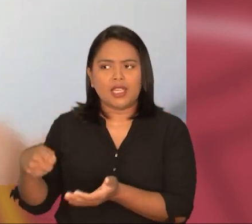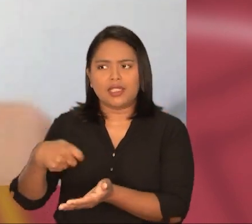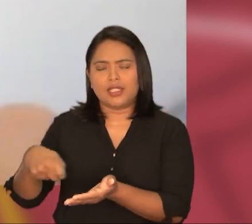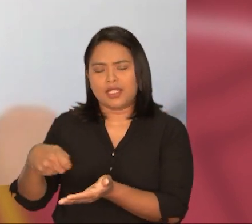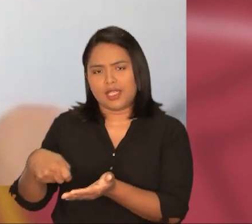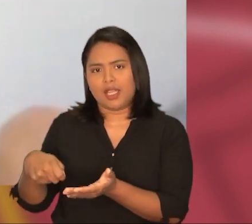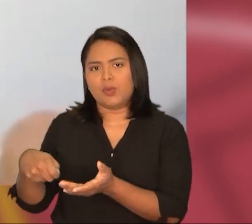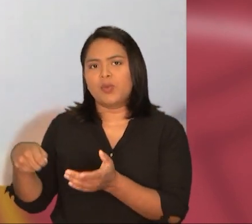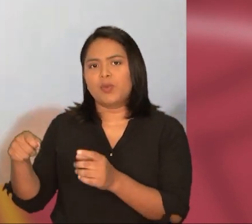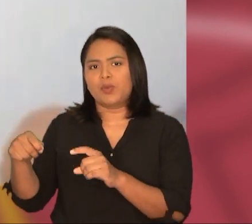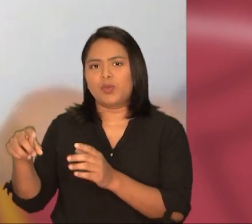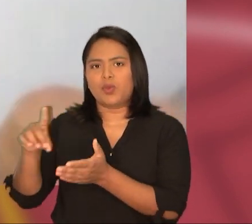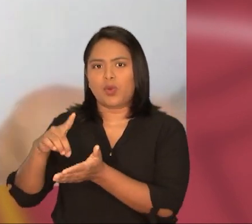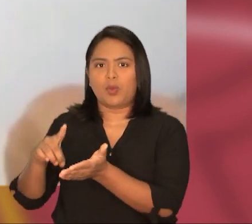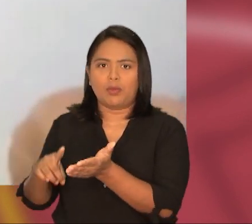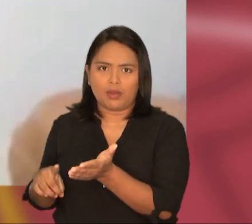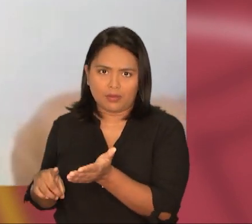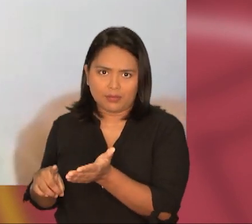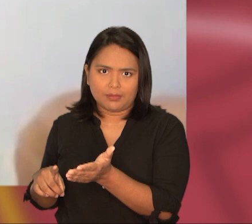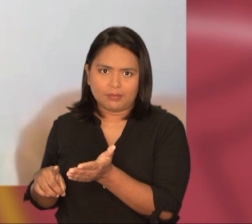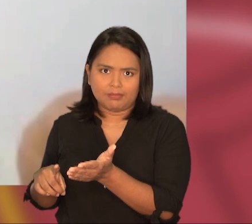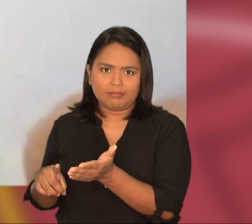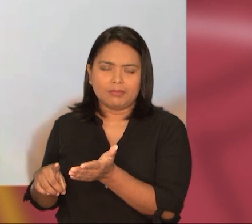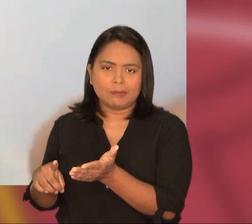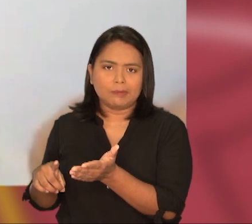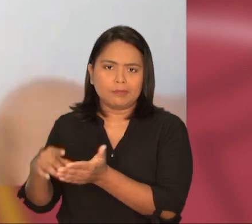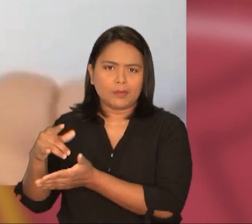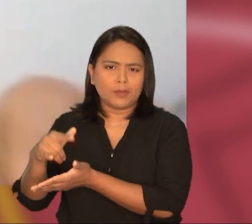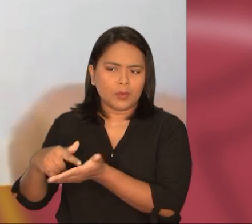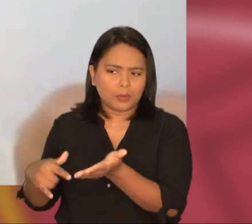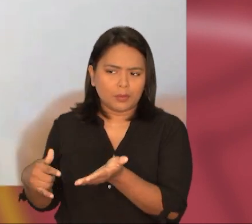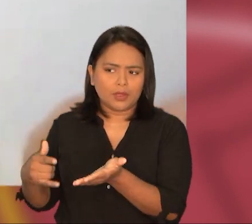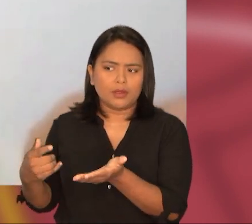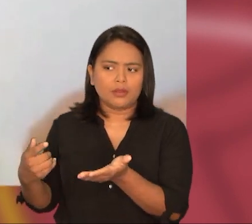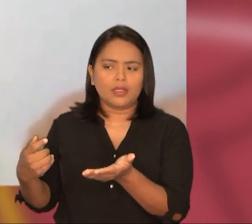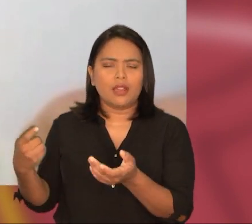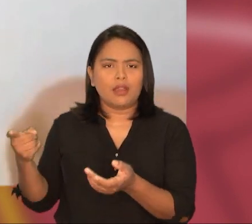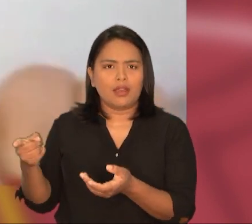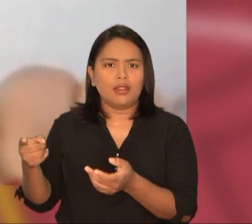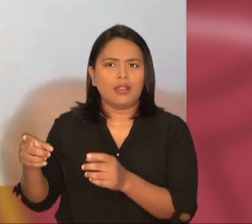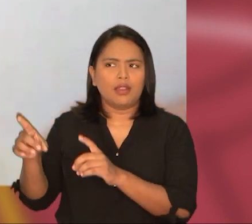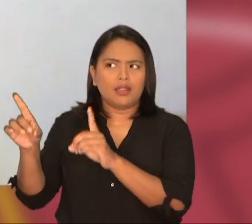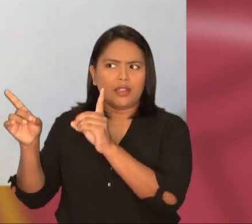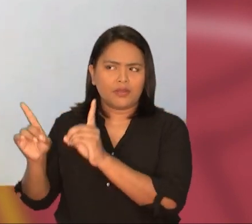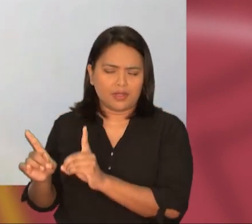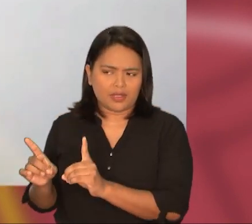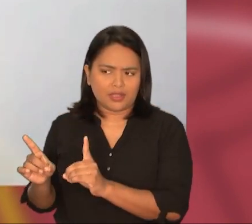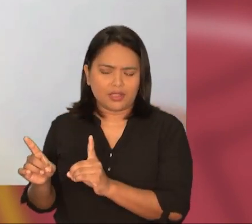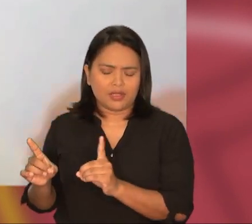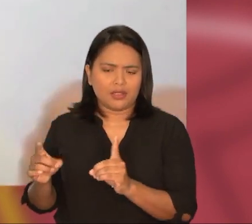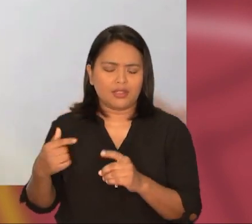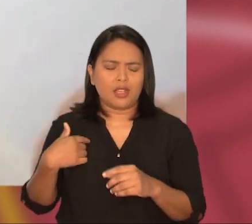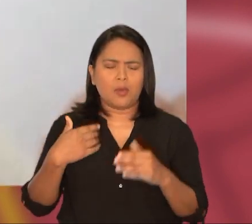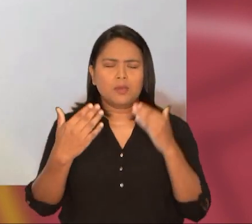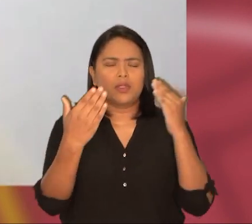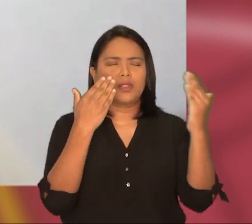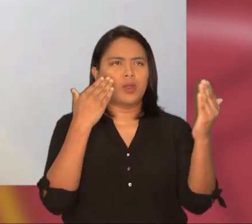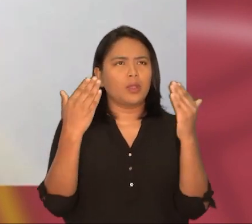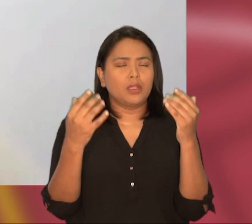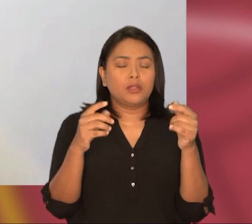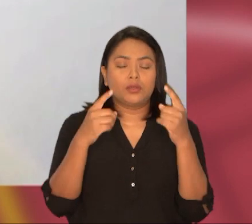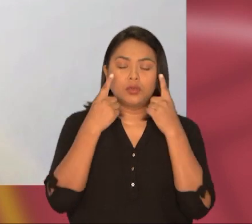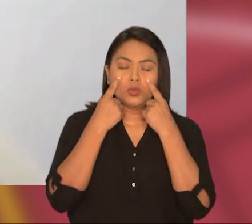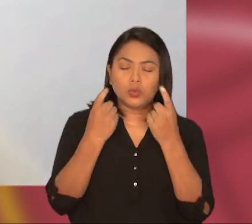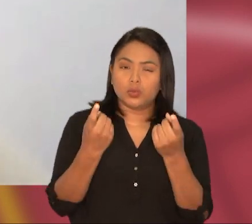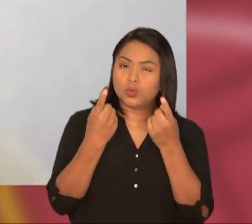criança especial, né? E aí você fica, o seu psicológico fica muito afetado. Eu chorei tanto nessa sala,